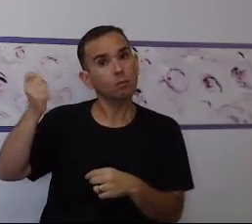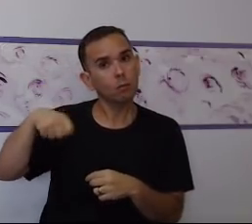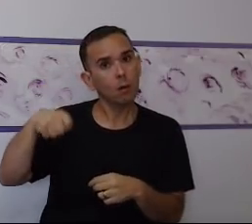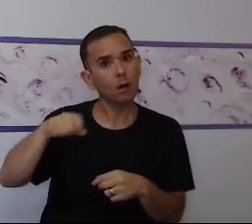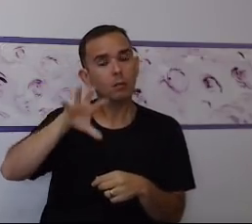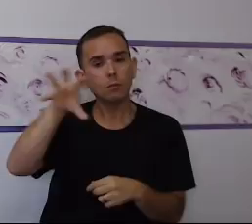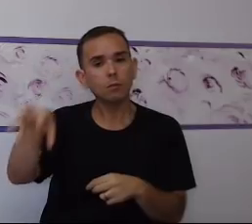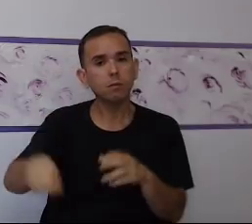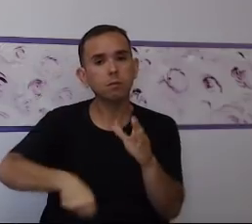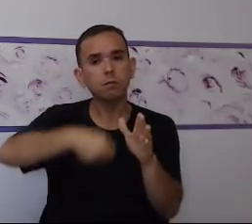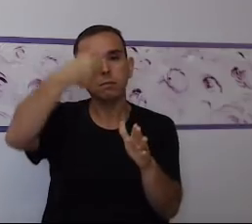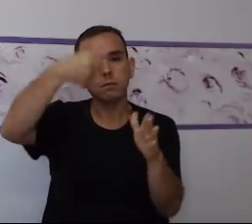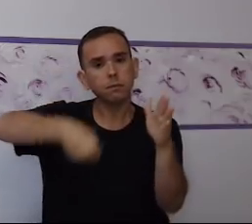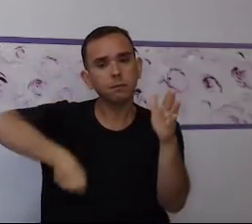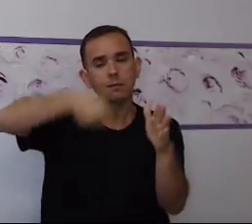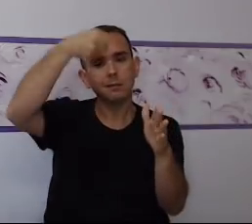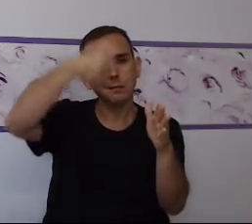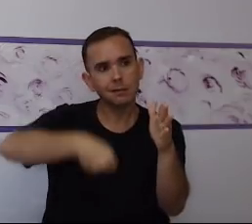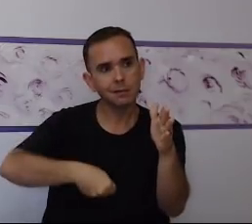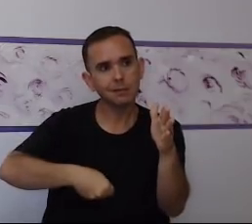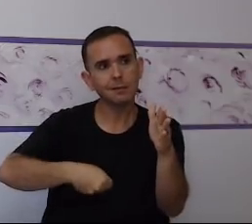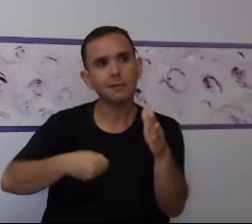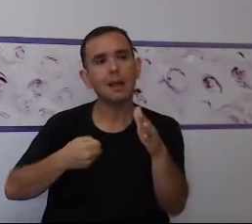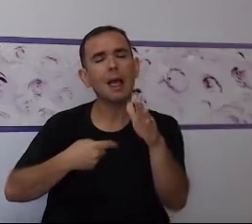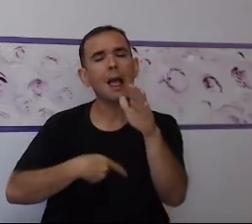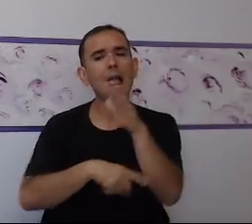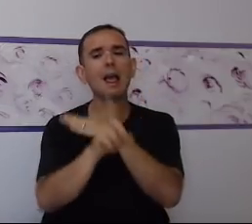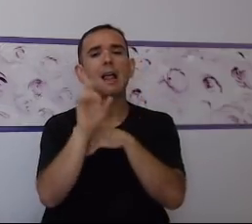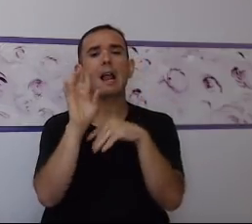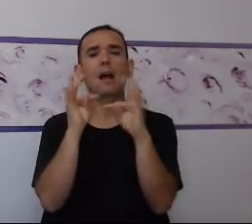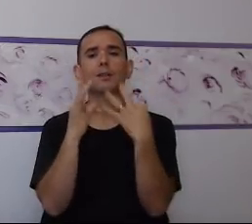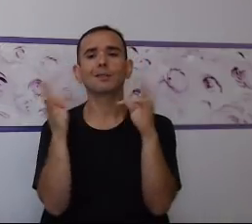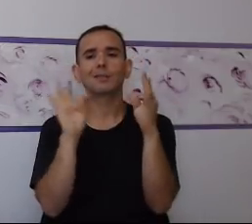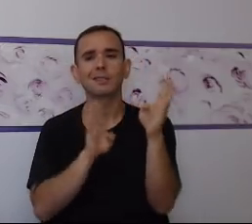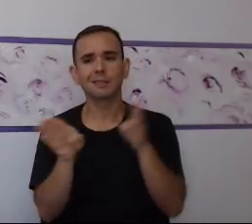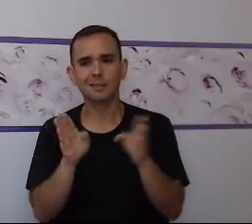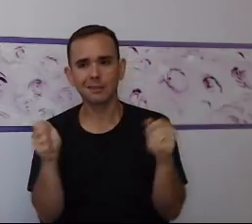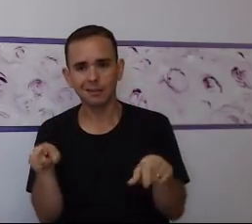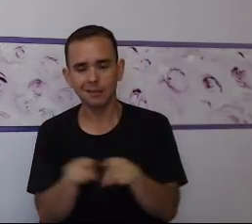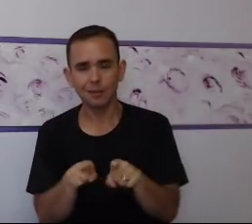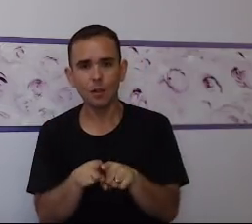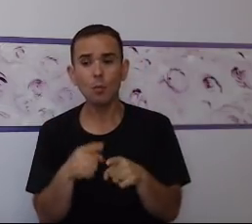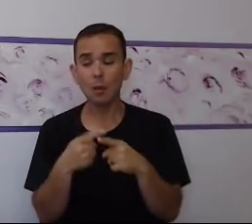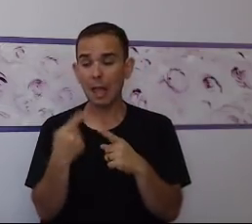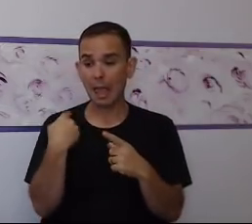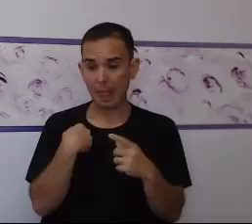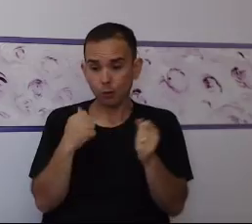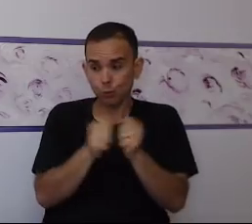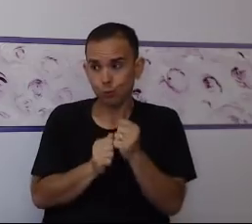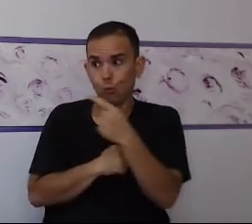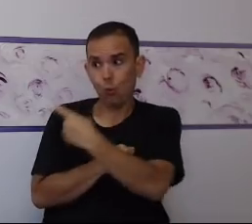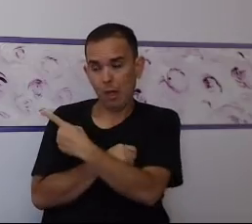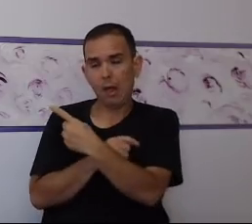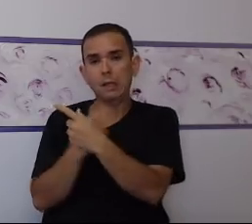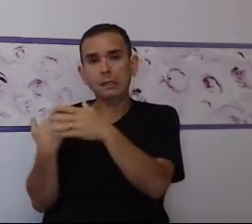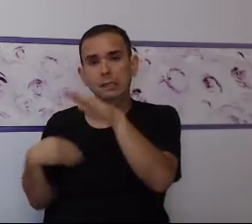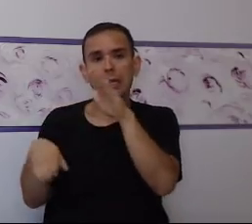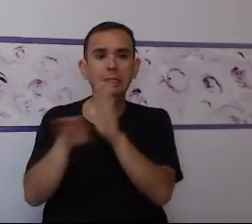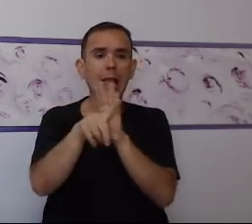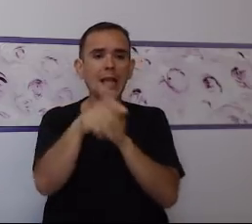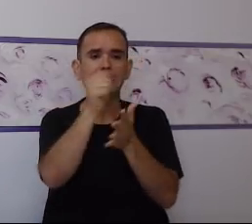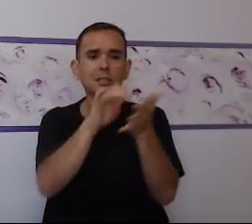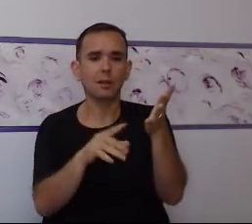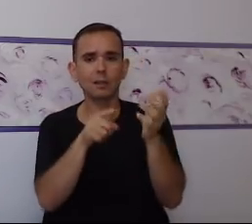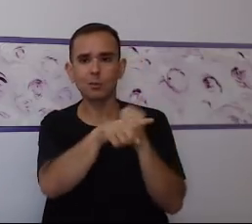para que ele tenha acesso, né? E aí a gente entra lá na tecnologia assistiva. Mas assim, por que eu e a Carol, a gente fez questão de trazer essa atividade